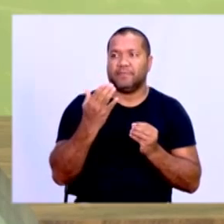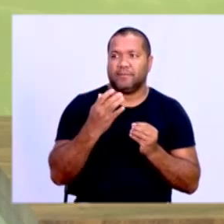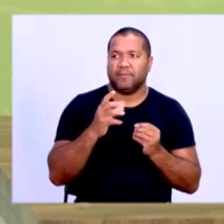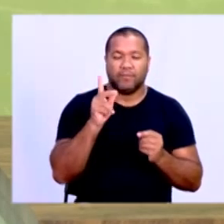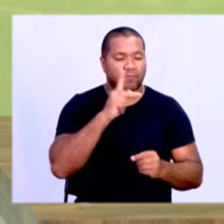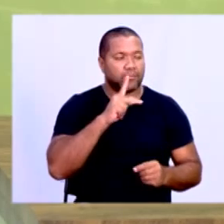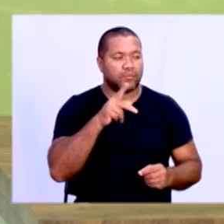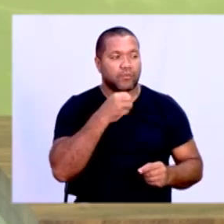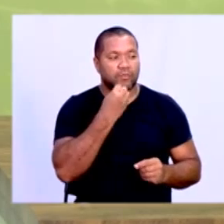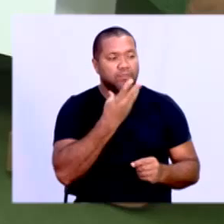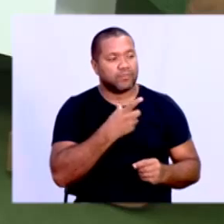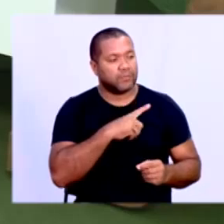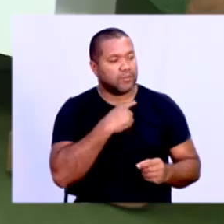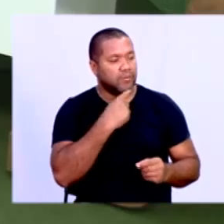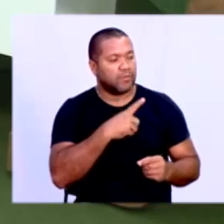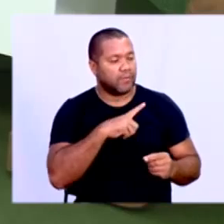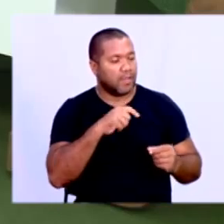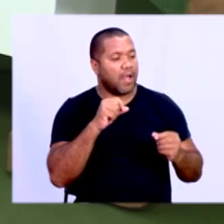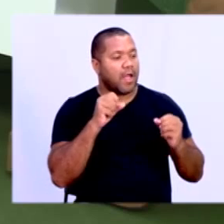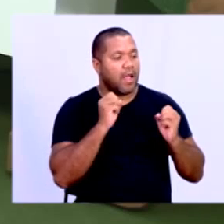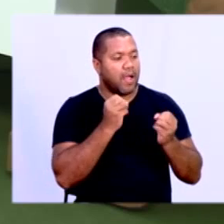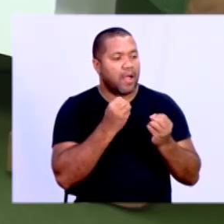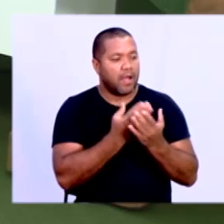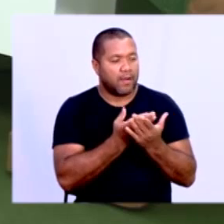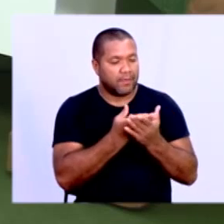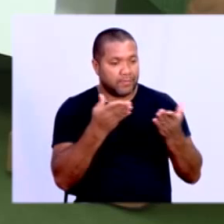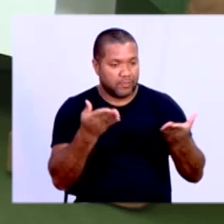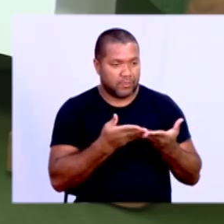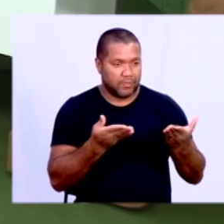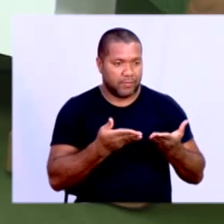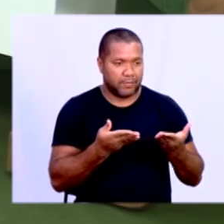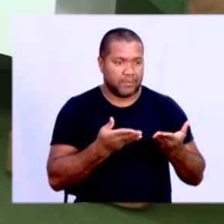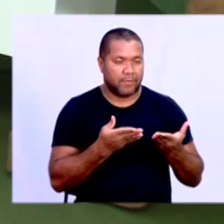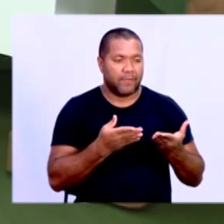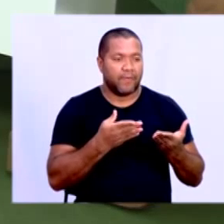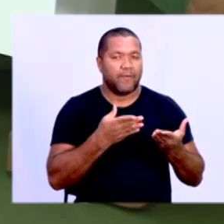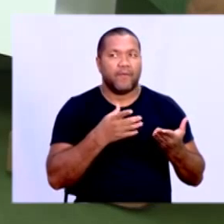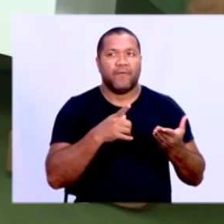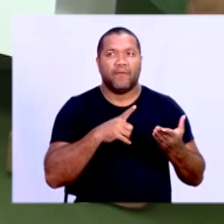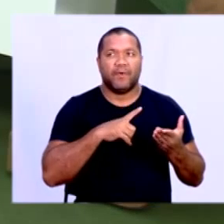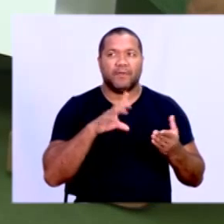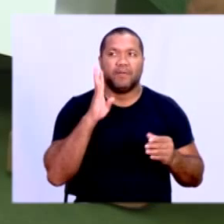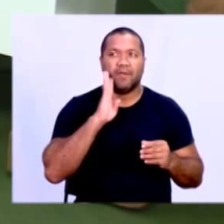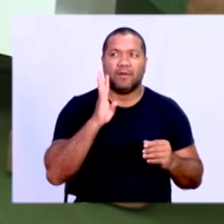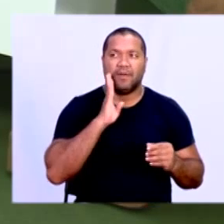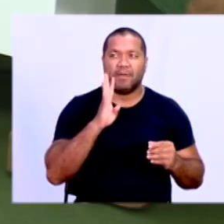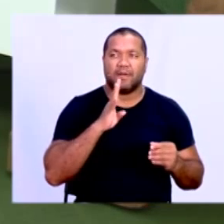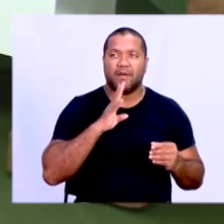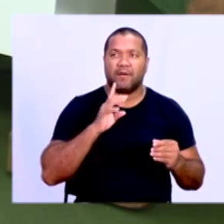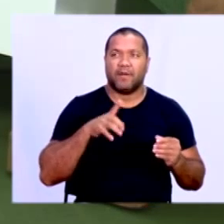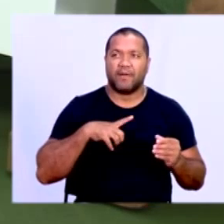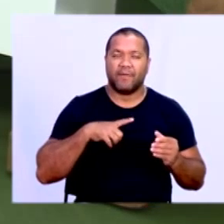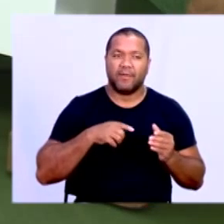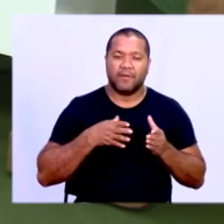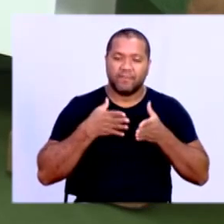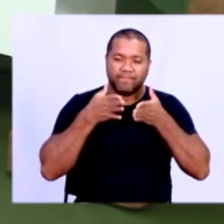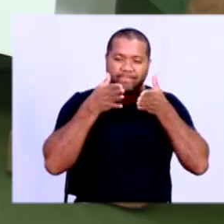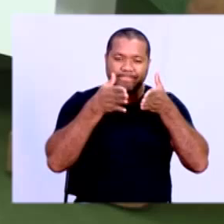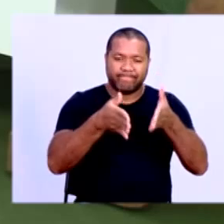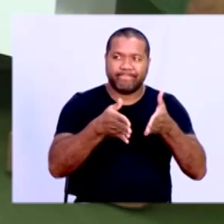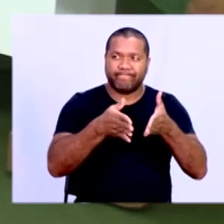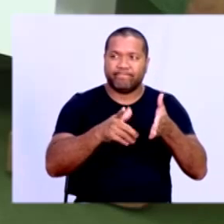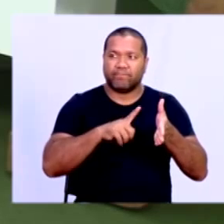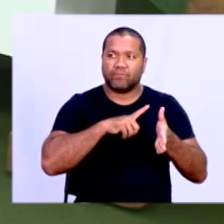Professor, sem dúvida nenhuma, a nossa aula de hoje, ela vai ser marcante. Então ela é um delineador do que nossos alunos vão